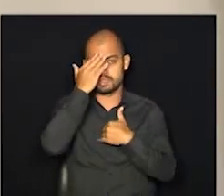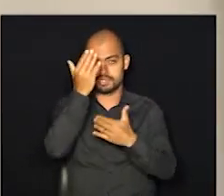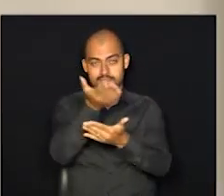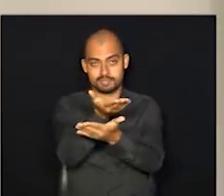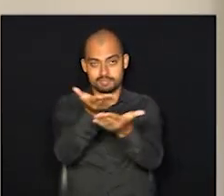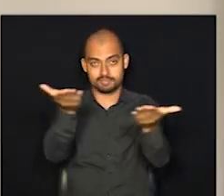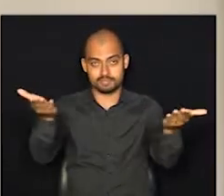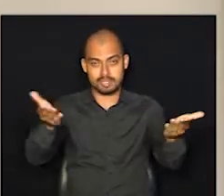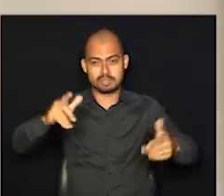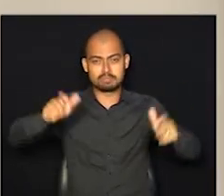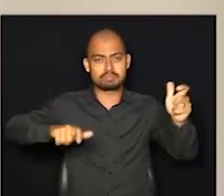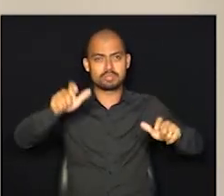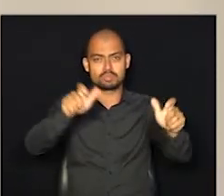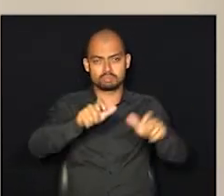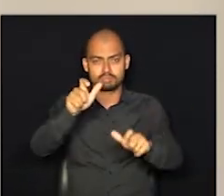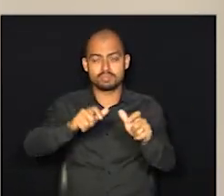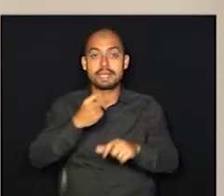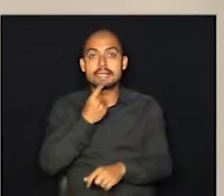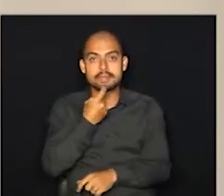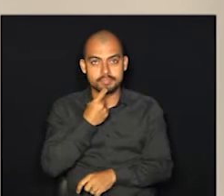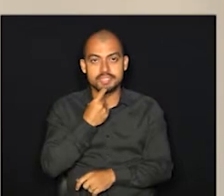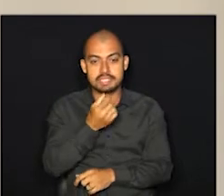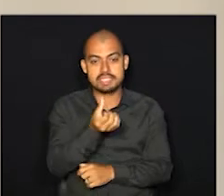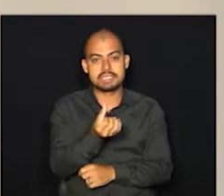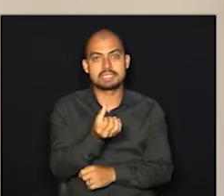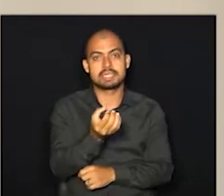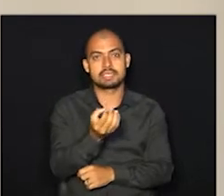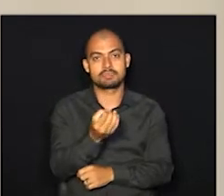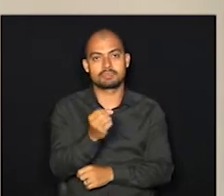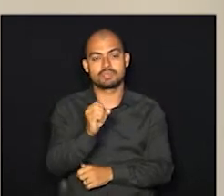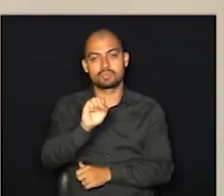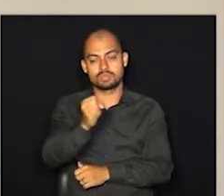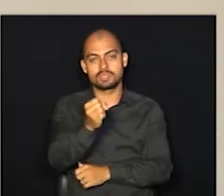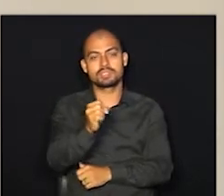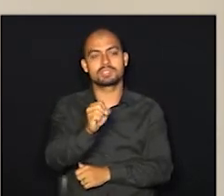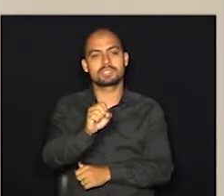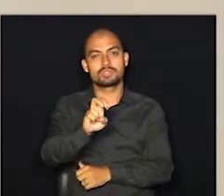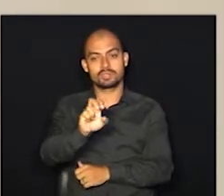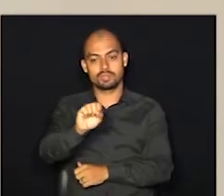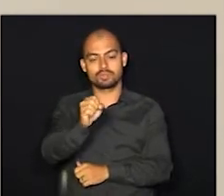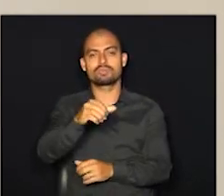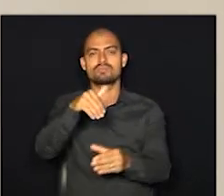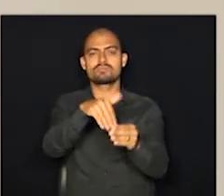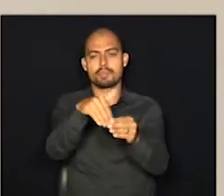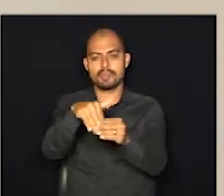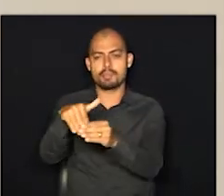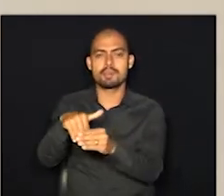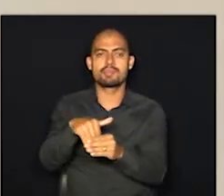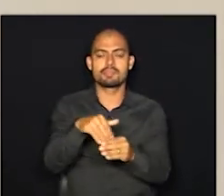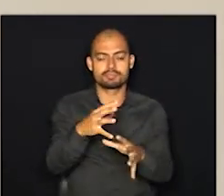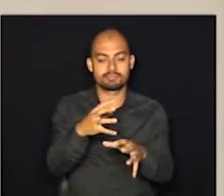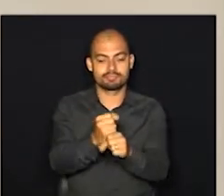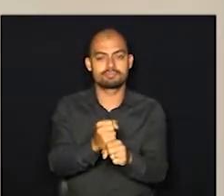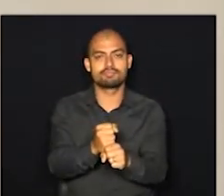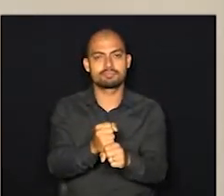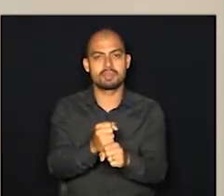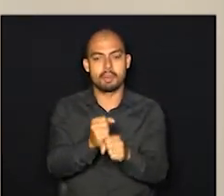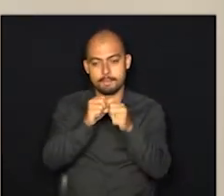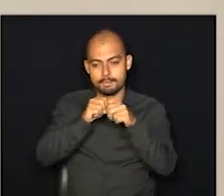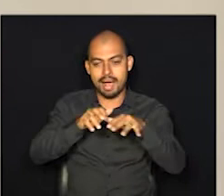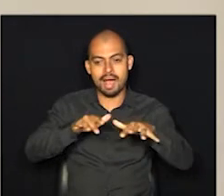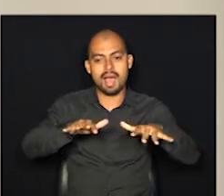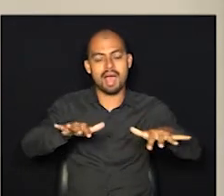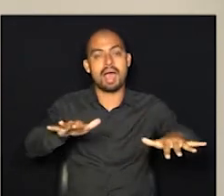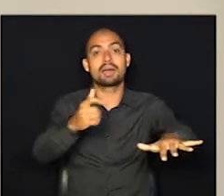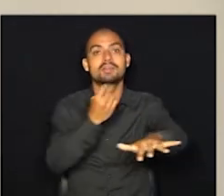a toda a população de Campinas os meus 6.858 votos, uma votação que se espalhou por